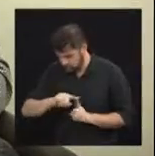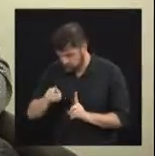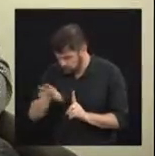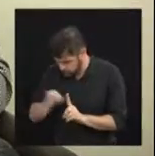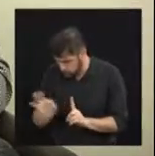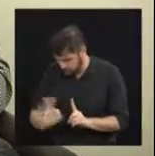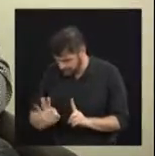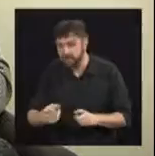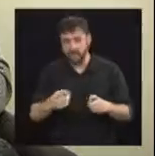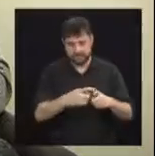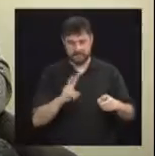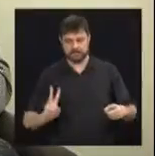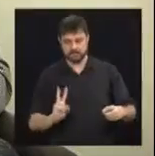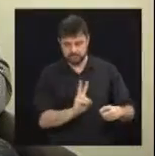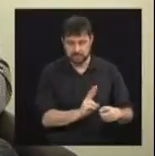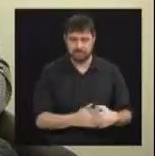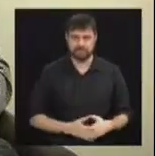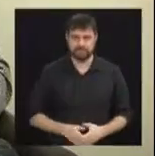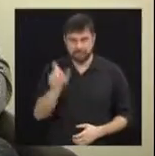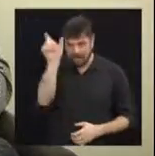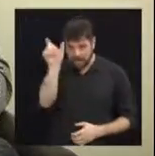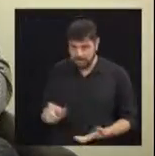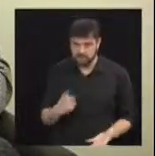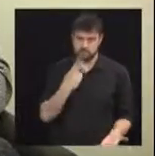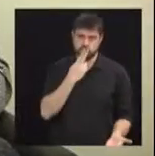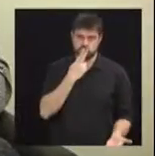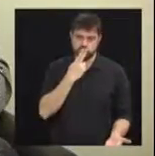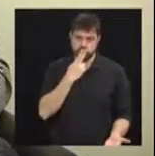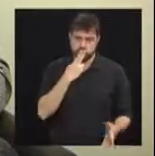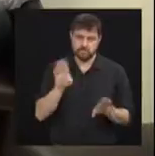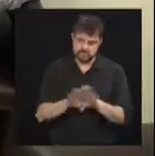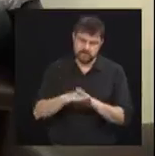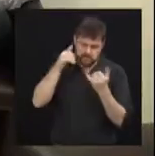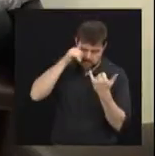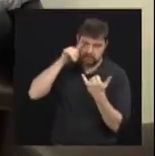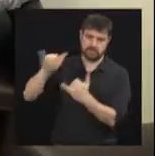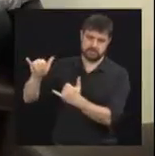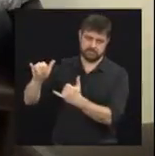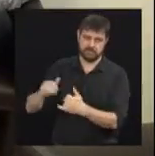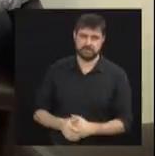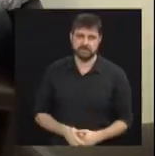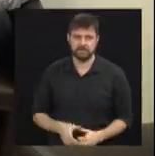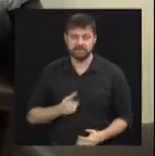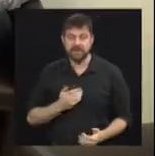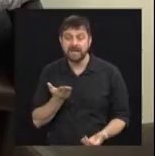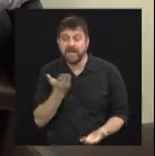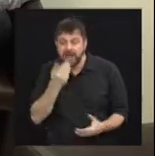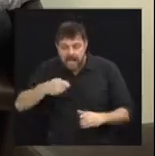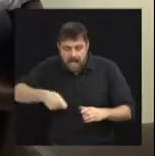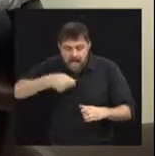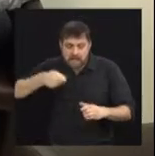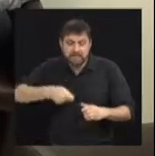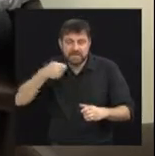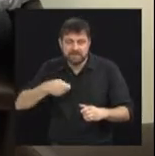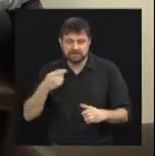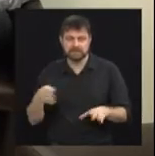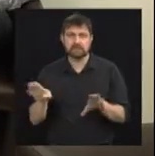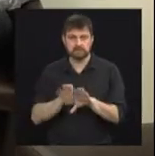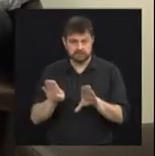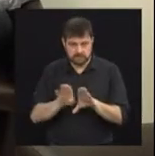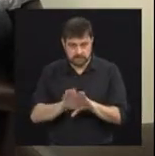do tabagismo, daria para prevenir não fumando. Sim, em algumas situações... Mas e a alimentação? A alimentação é um